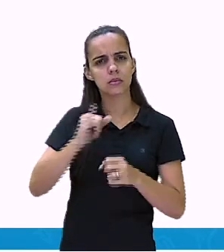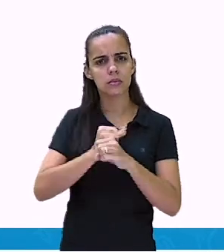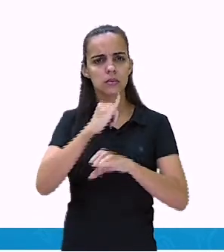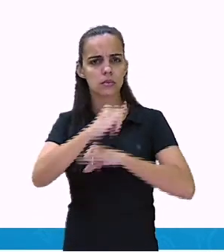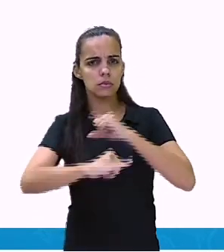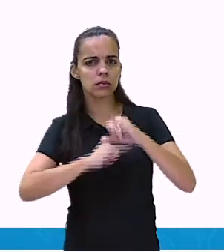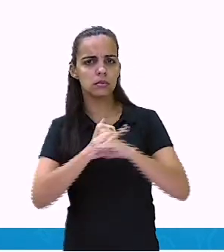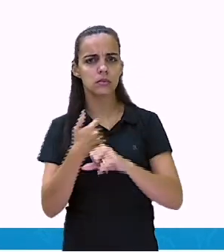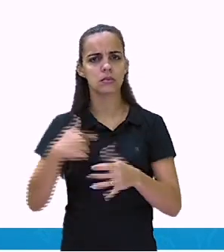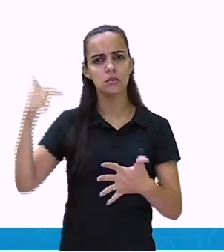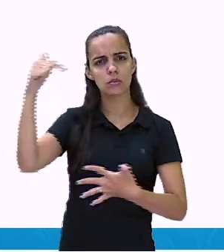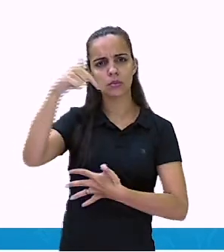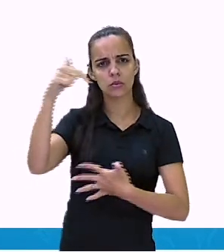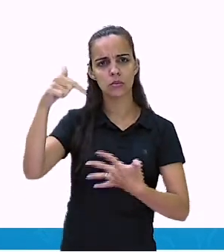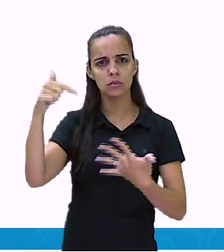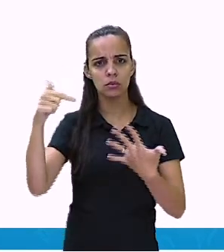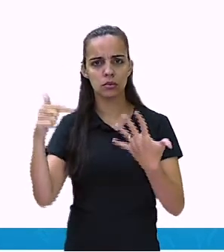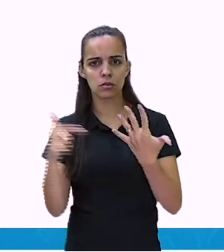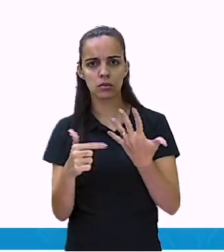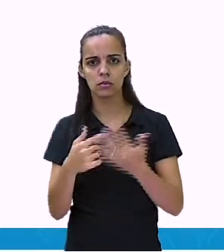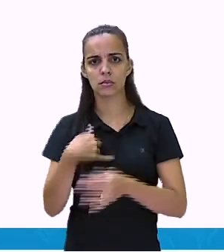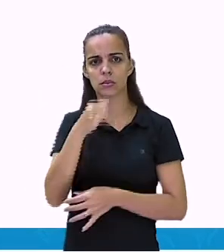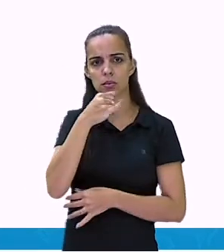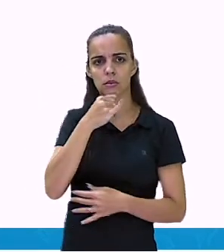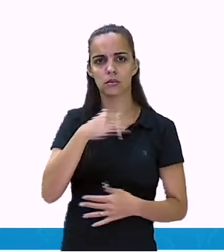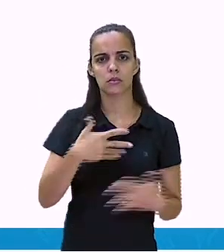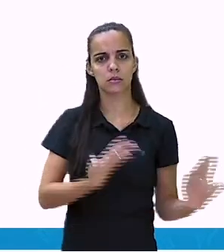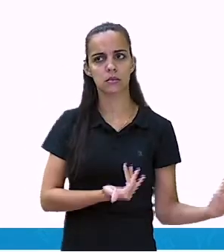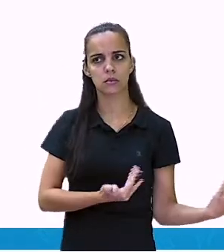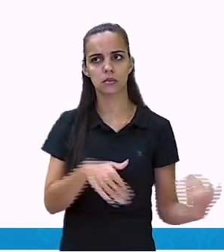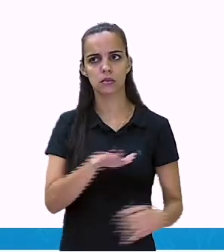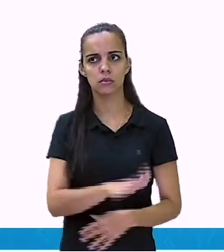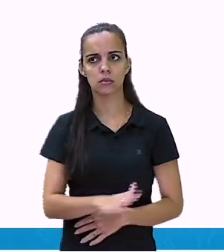é benéfico para as crianças e jovens?